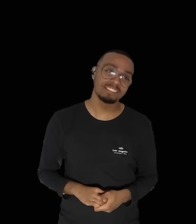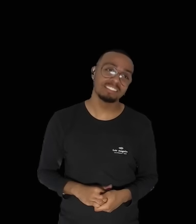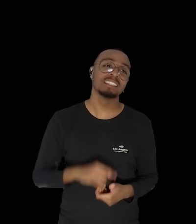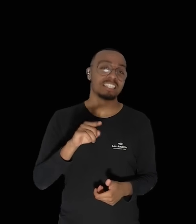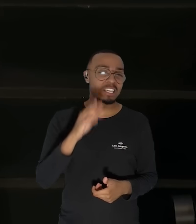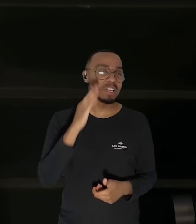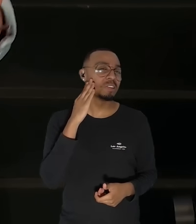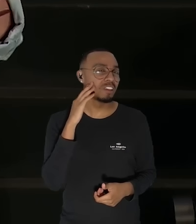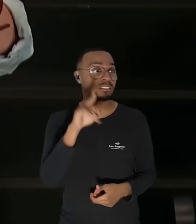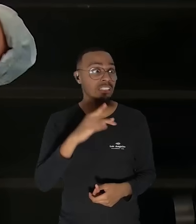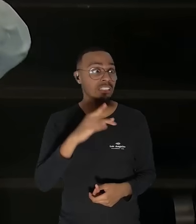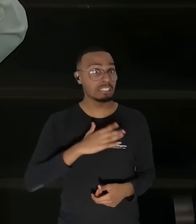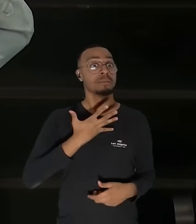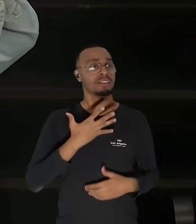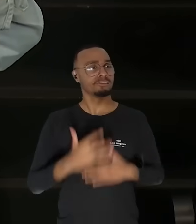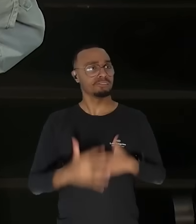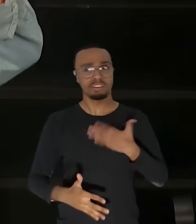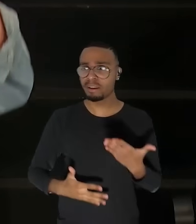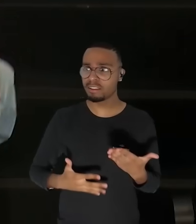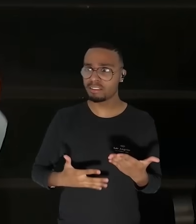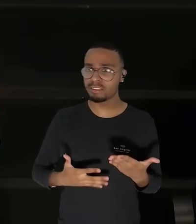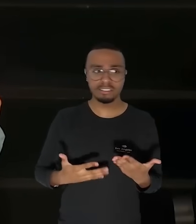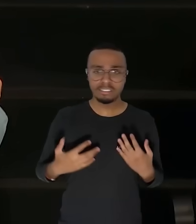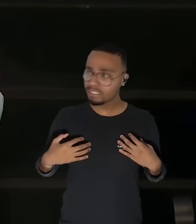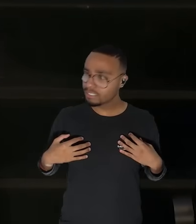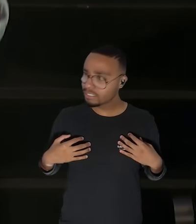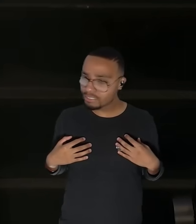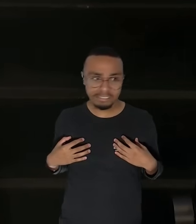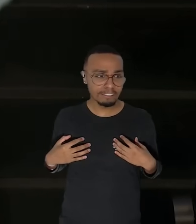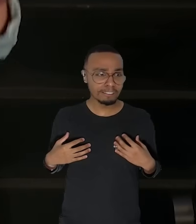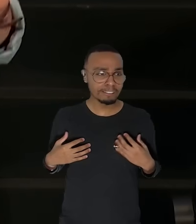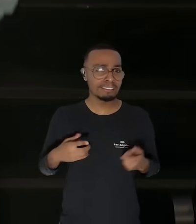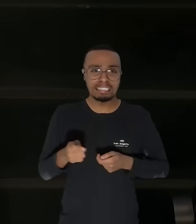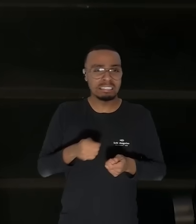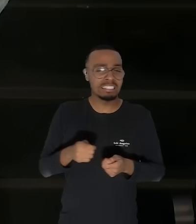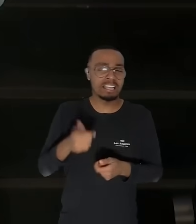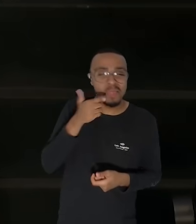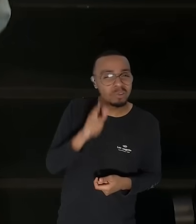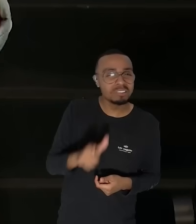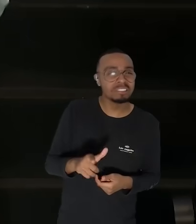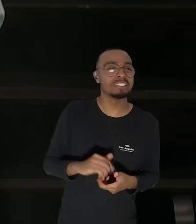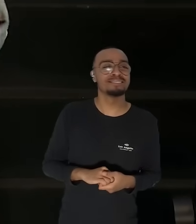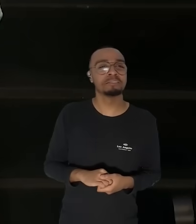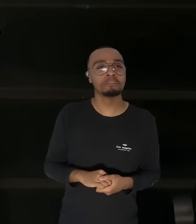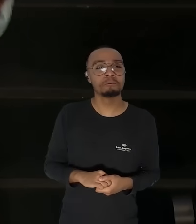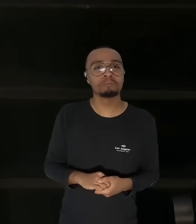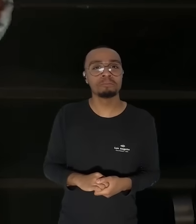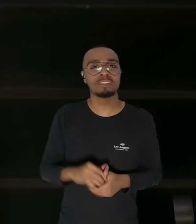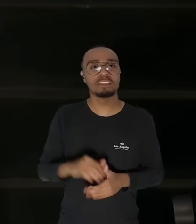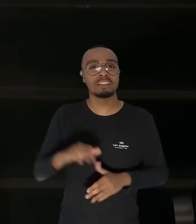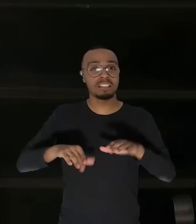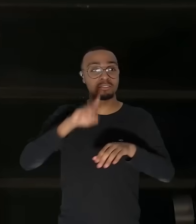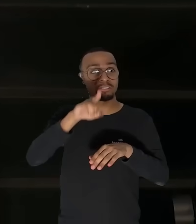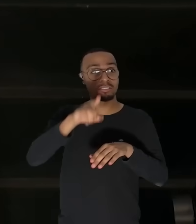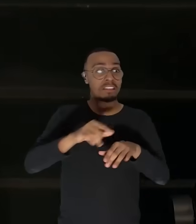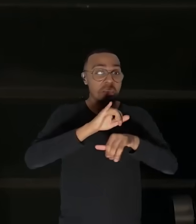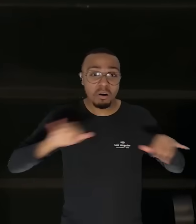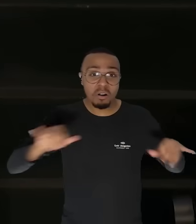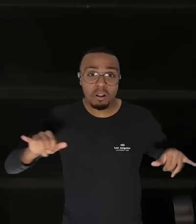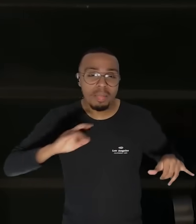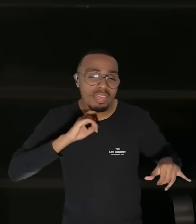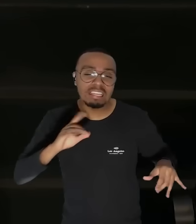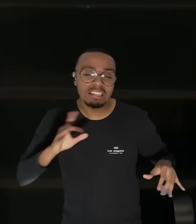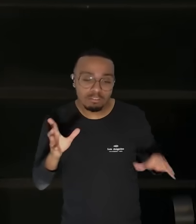surpresas, situações que você já não consegue administrar, e talvez você não contou para ninguém.